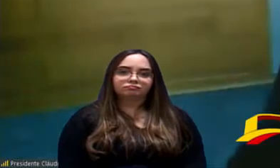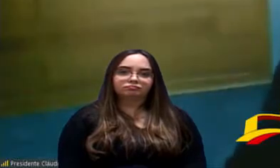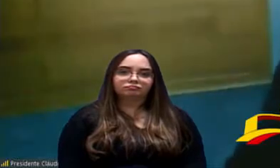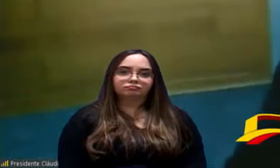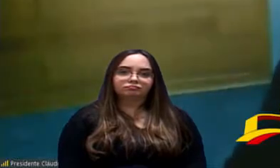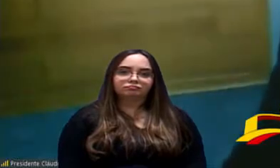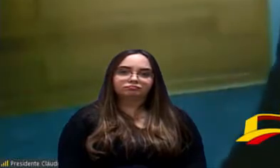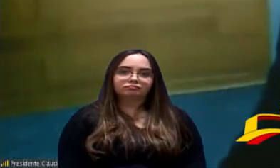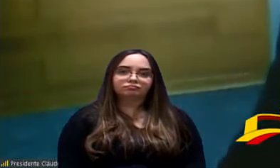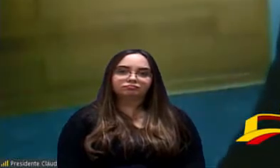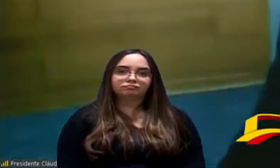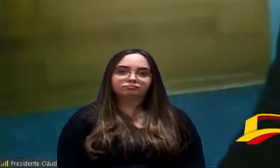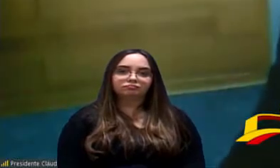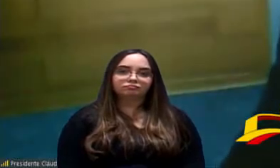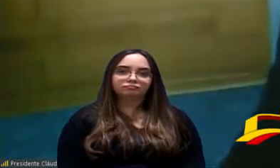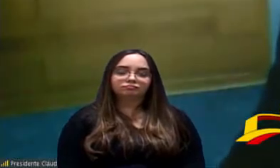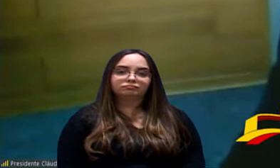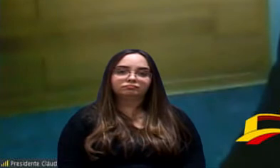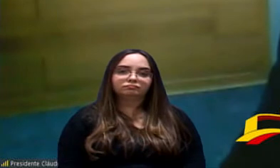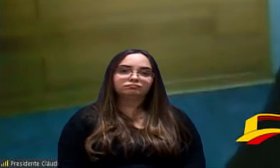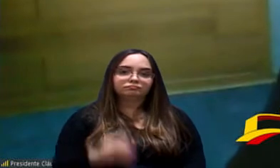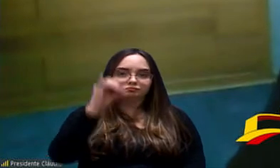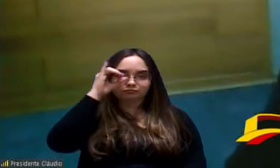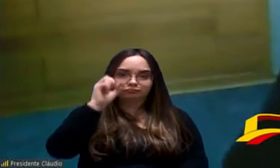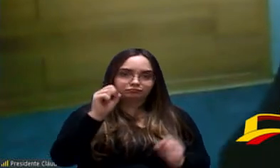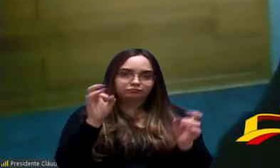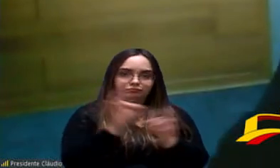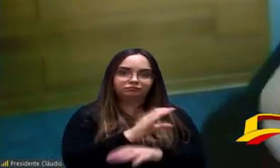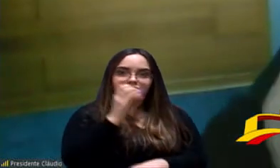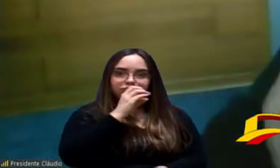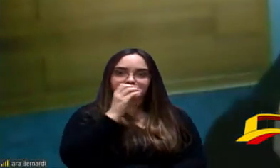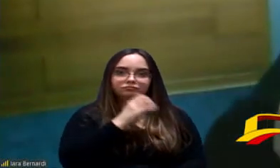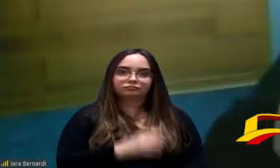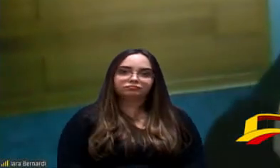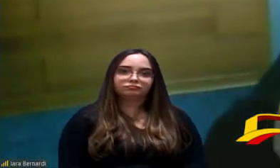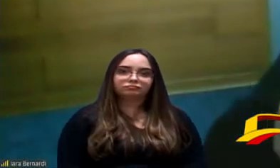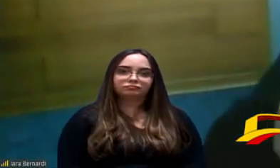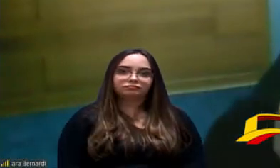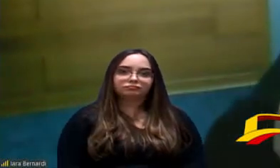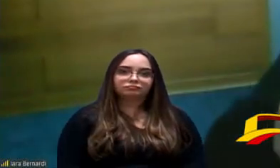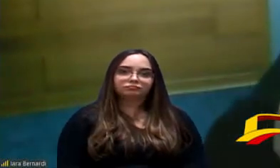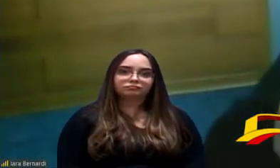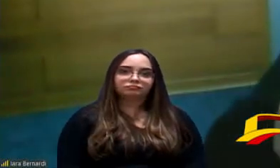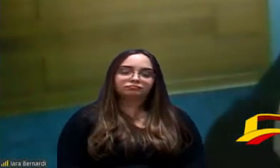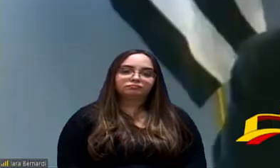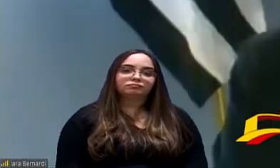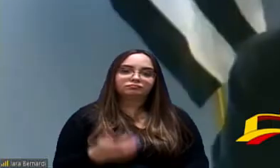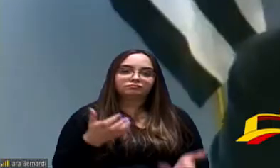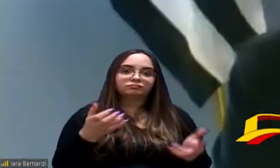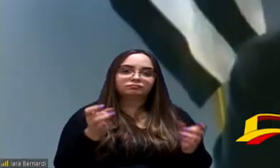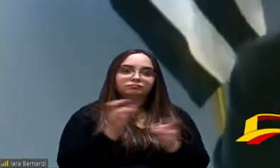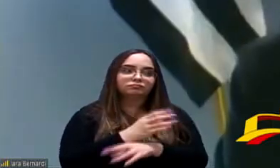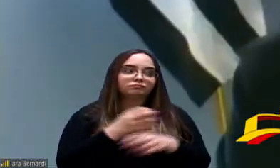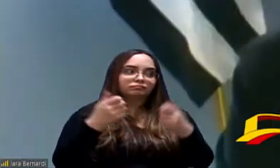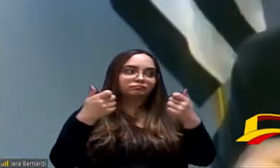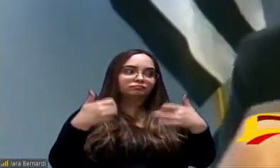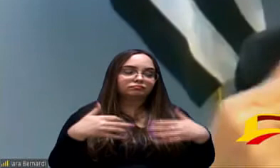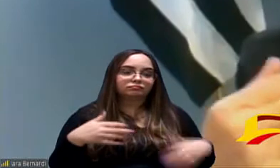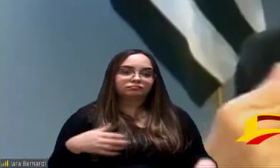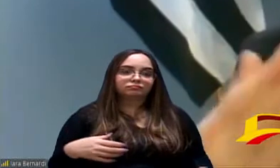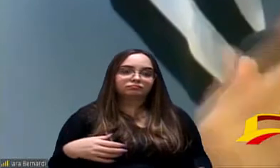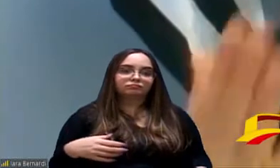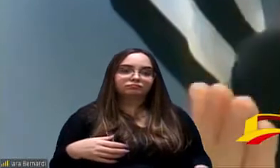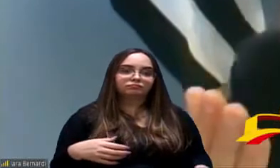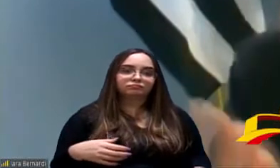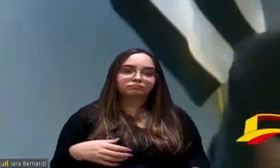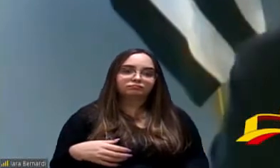sendo coerente, a vereadora pudesse concluir, então, para... Termino minha fala, termino minha fala, que é